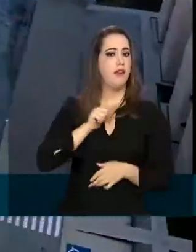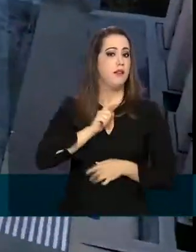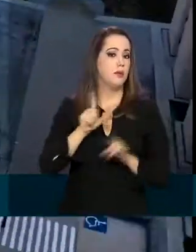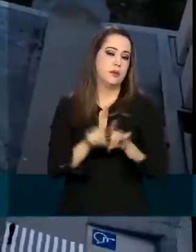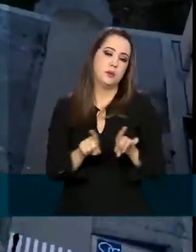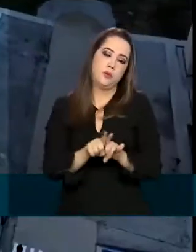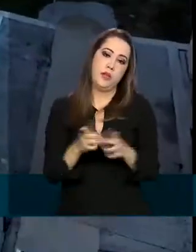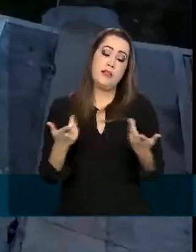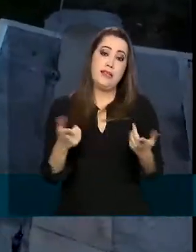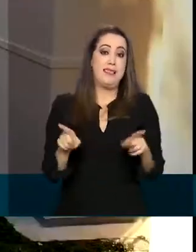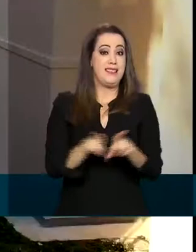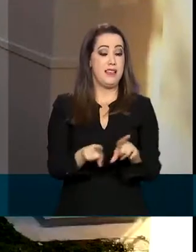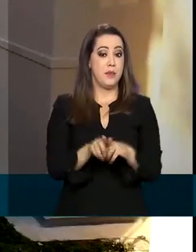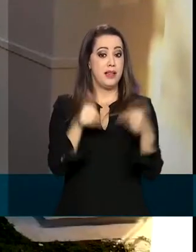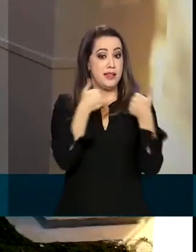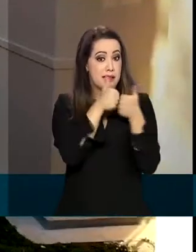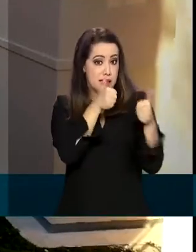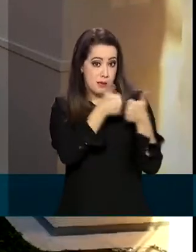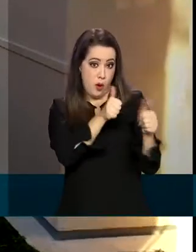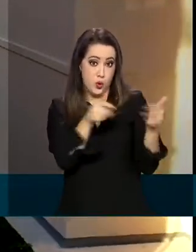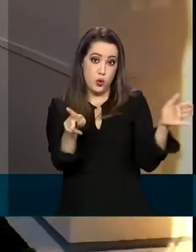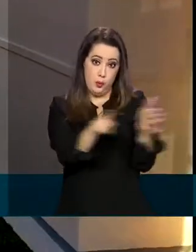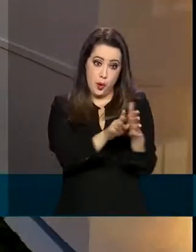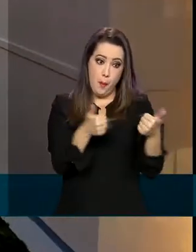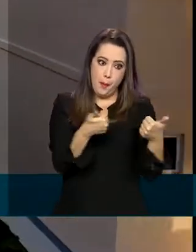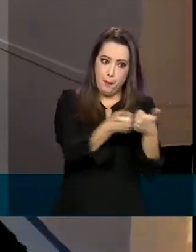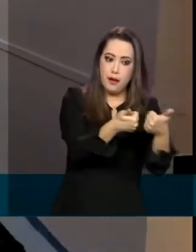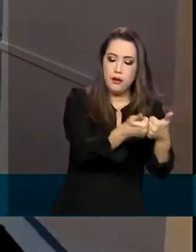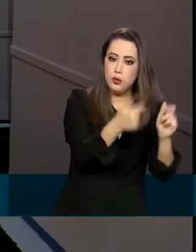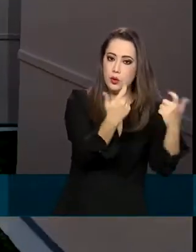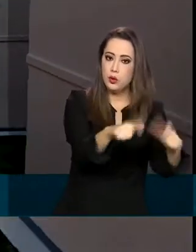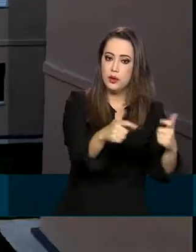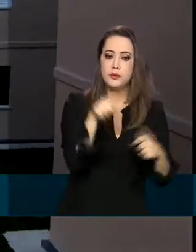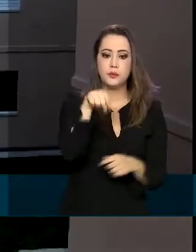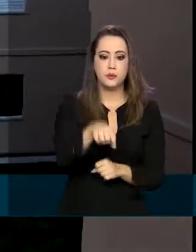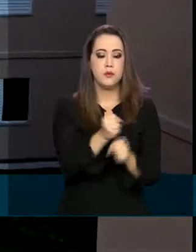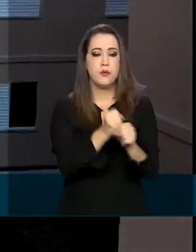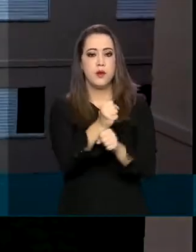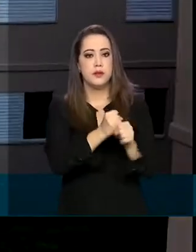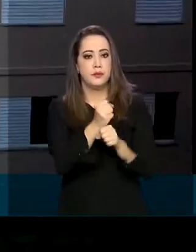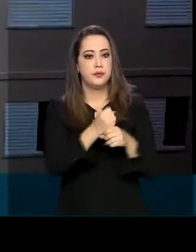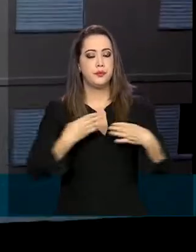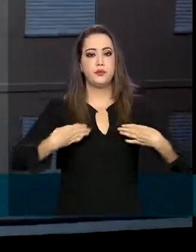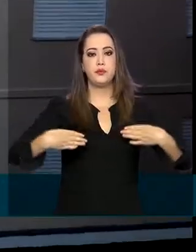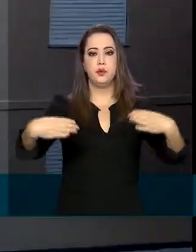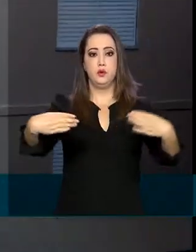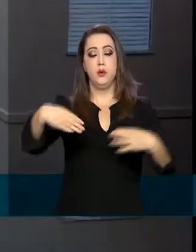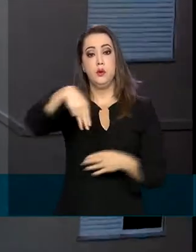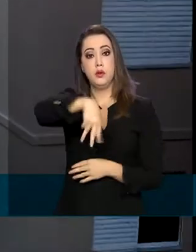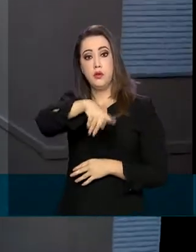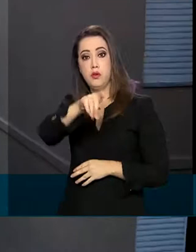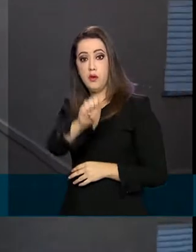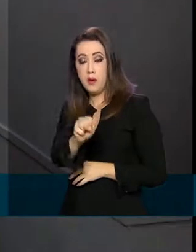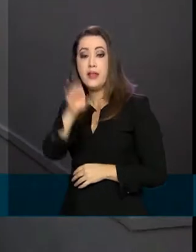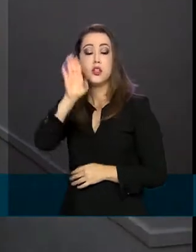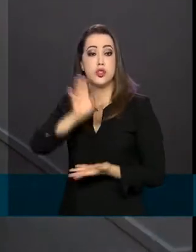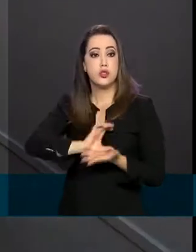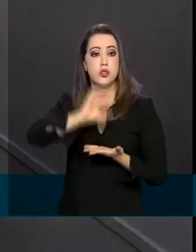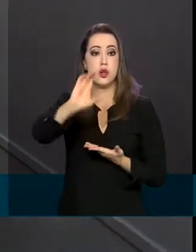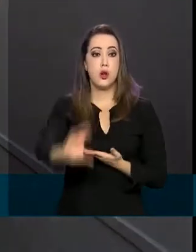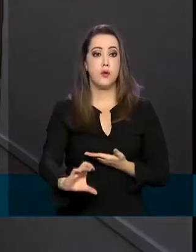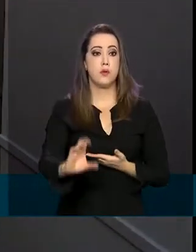sistema de transporte público de Bagé. Neste ano, o Ministério do Desenvolvimento Regional já investiu mais de